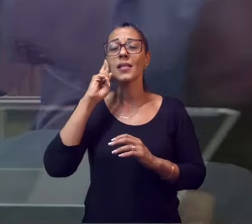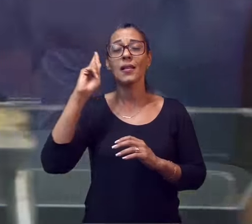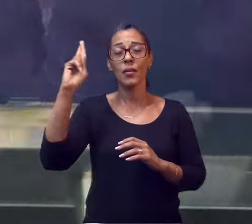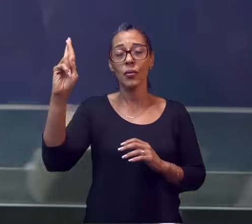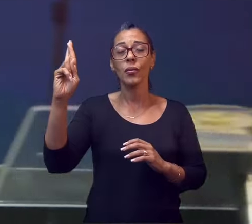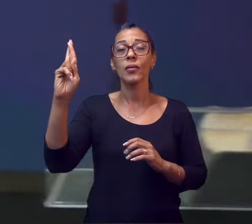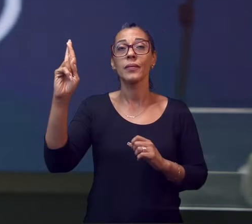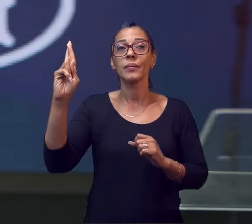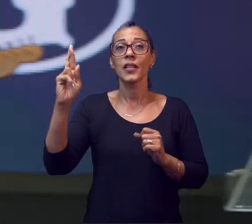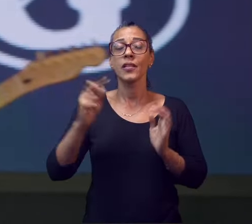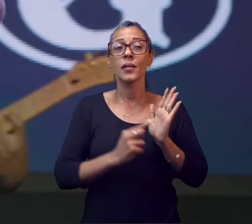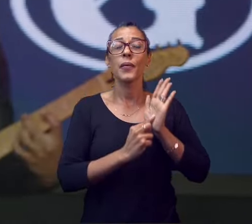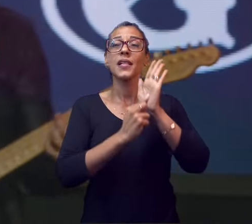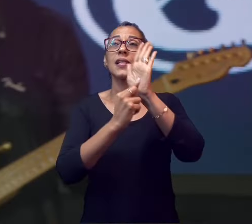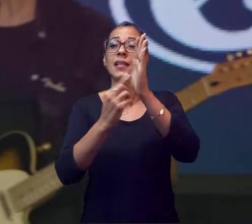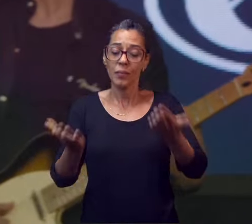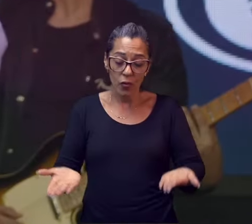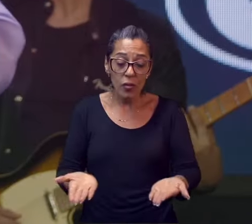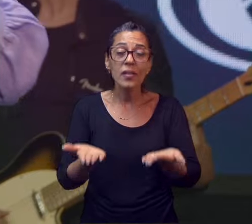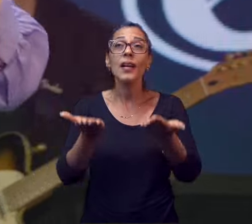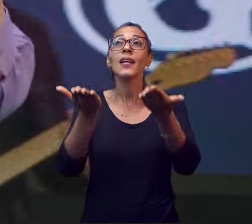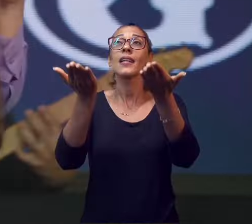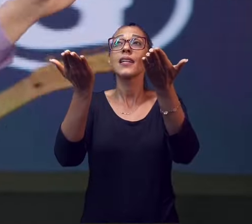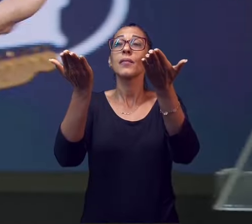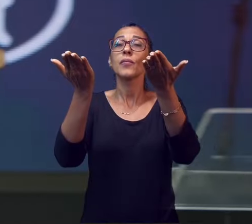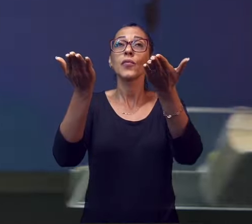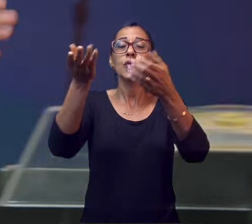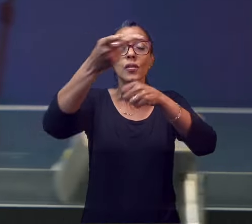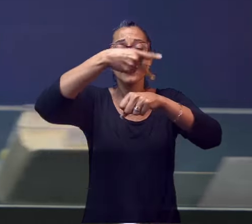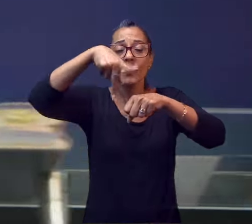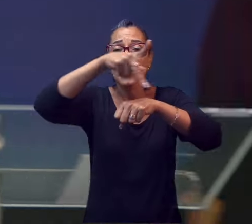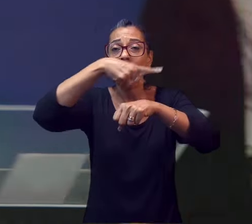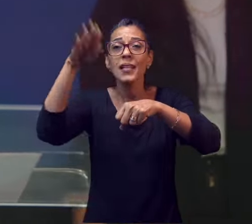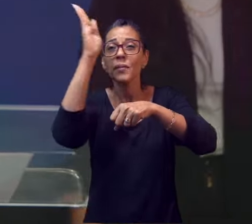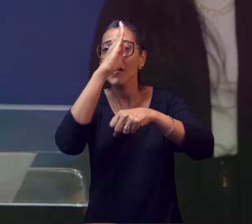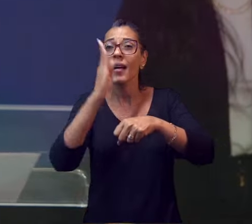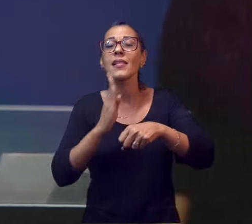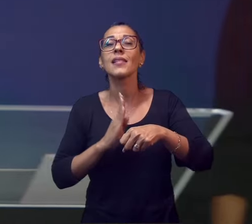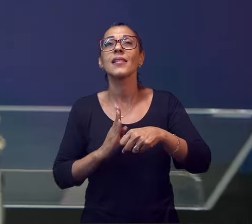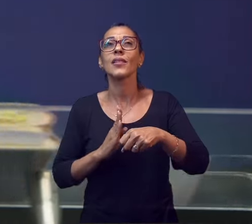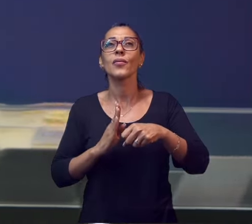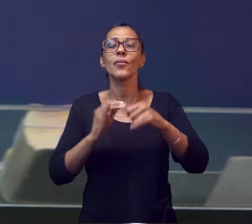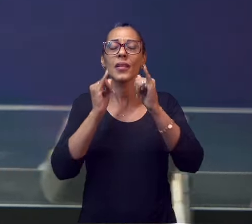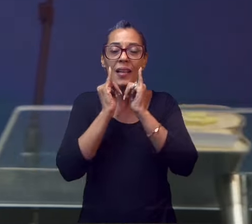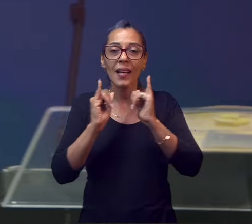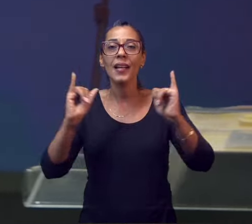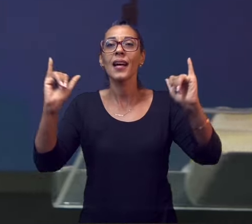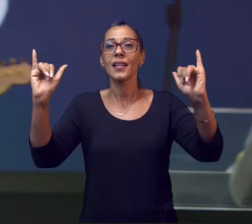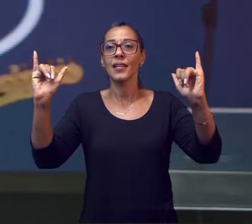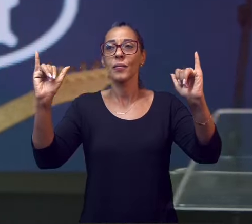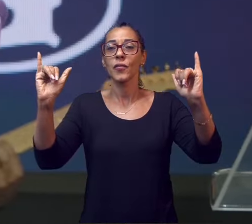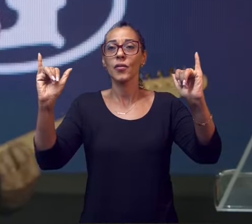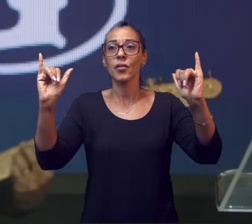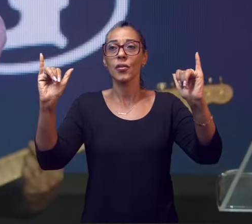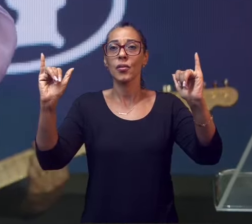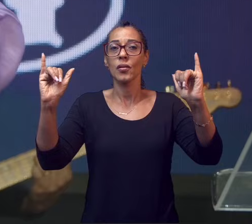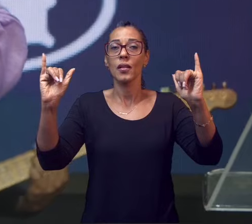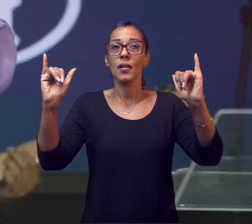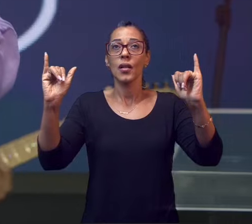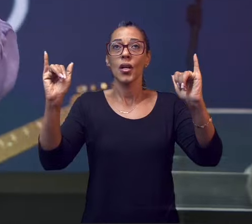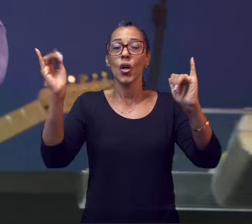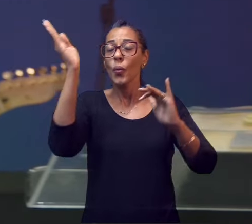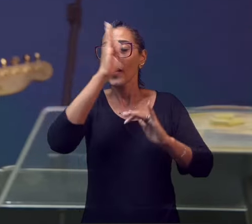o nosso Brasil e declaramos pai que o Brasil é do Senhor